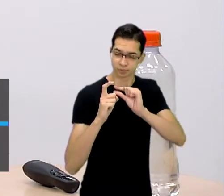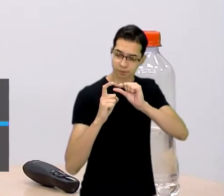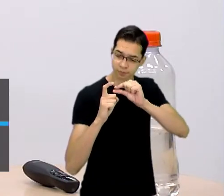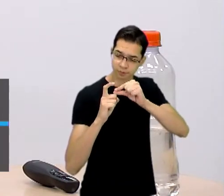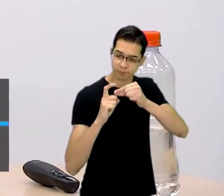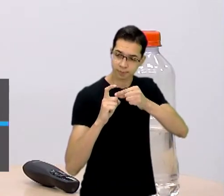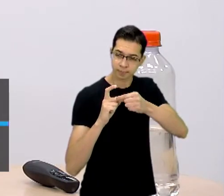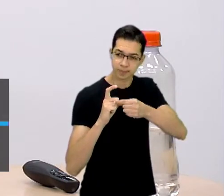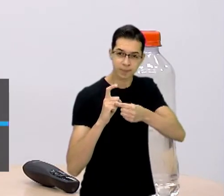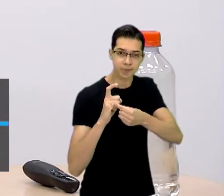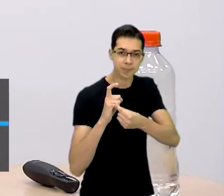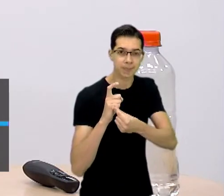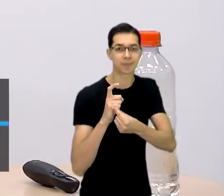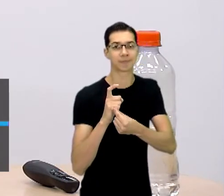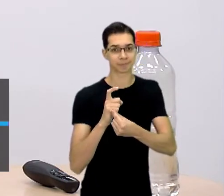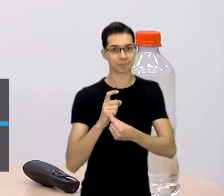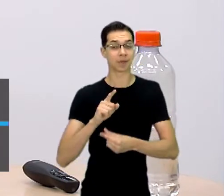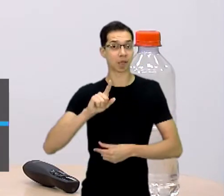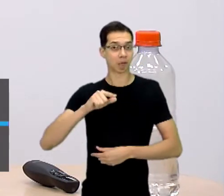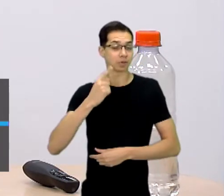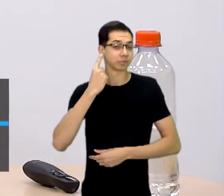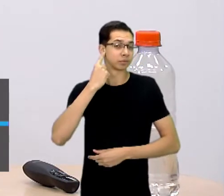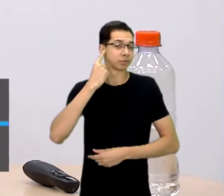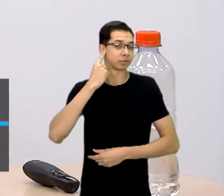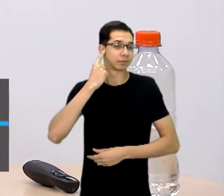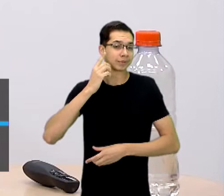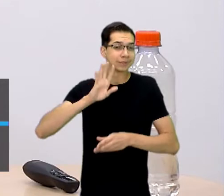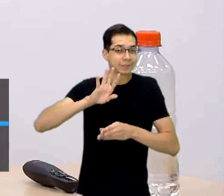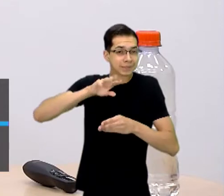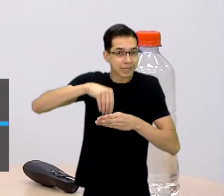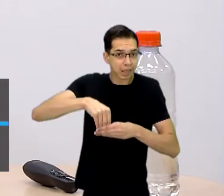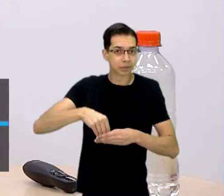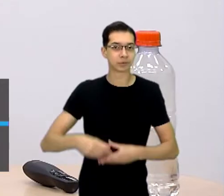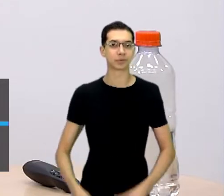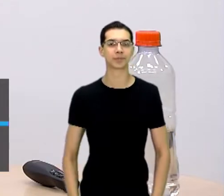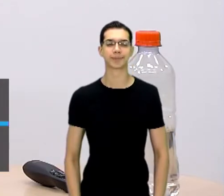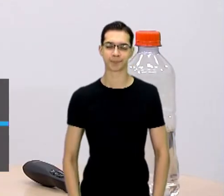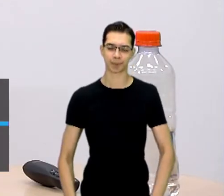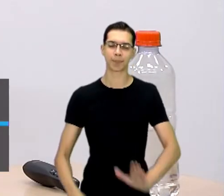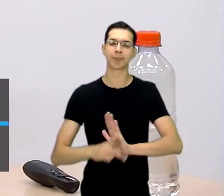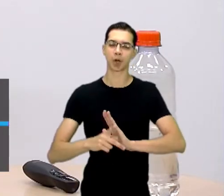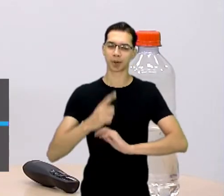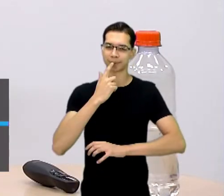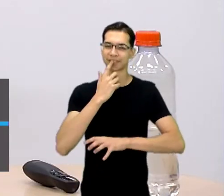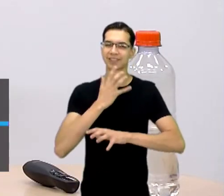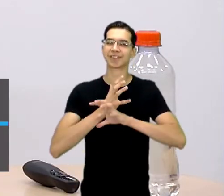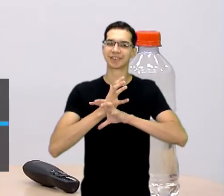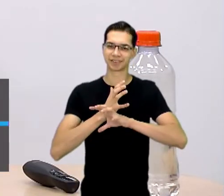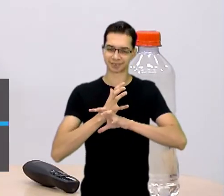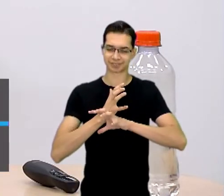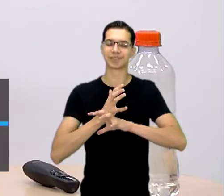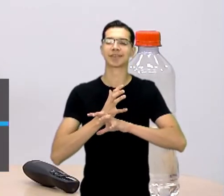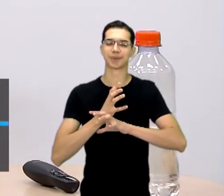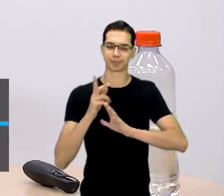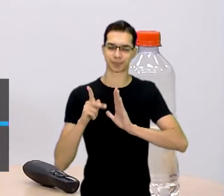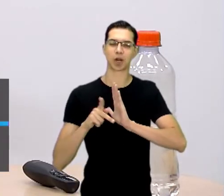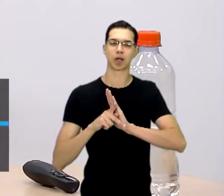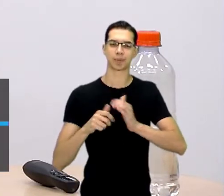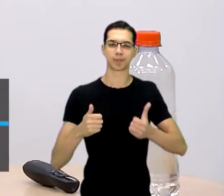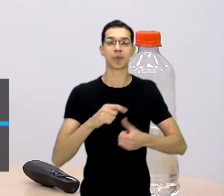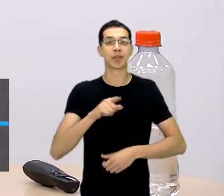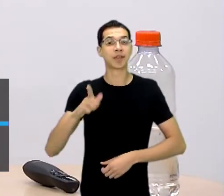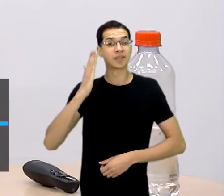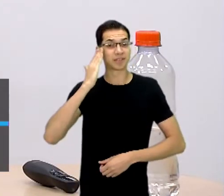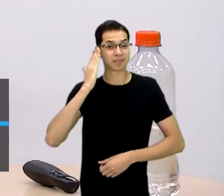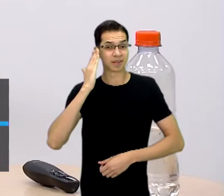região, né, do sistema auditivo também fazem parte aí do nosso esqueleto. Agora, a gente sabendo então o que é, né,